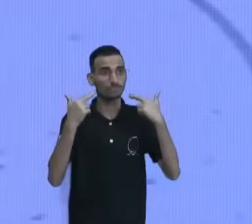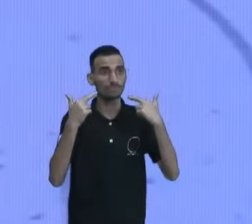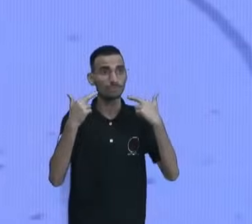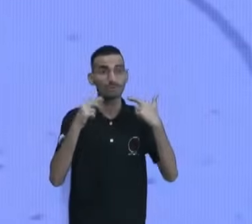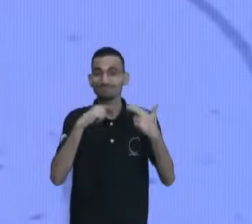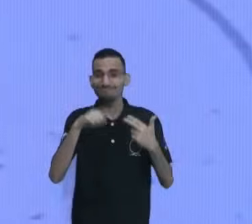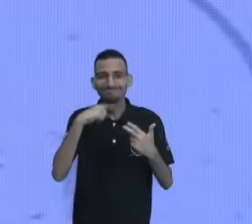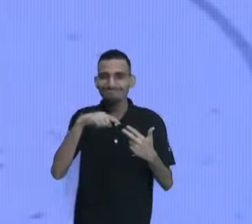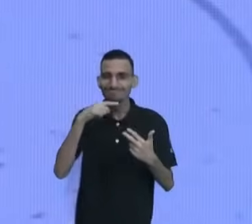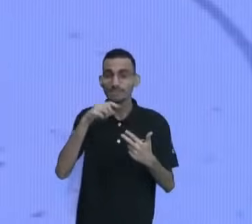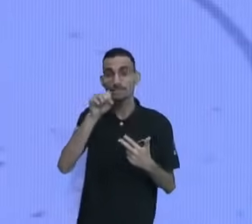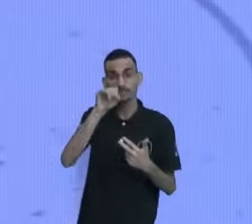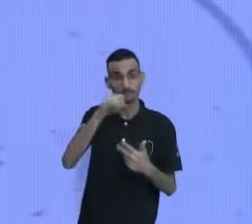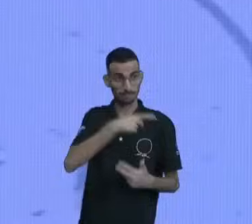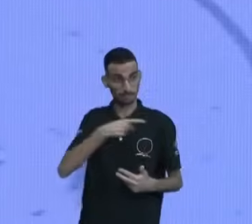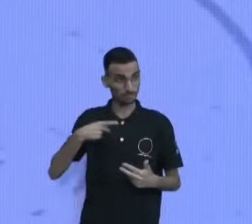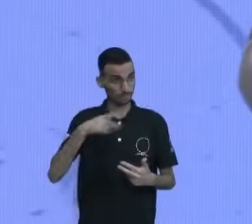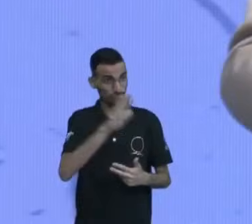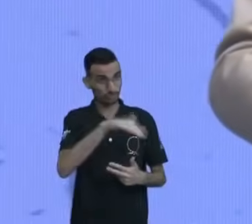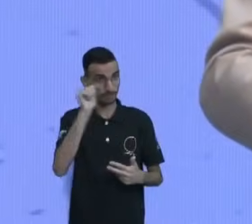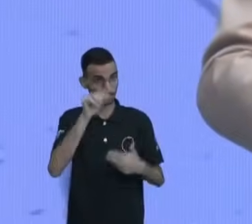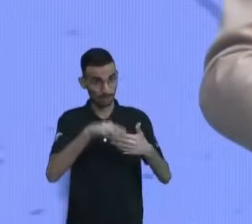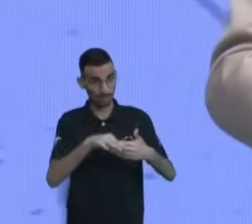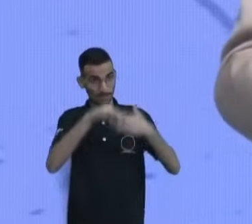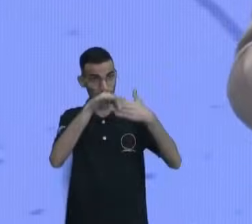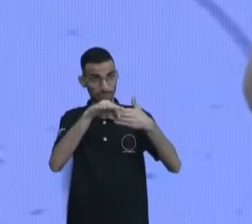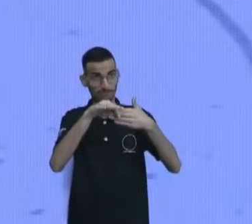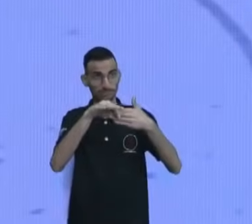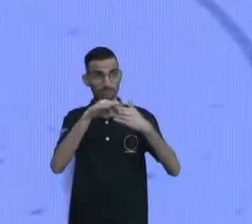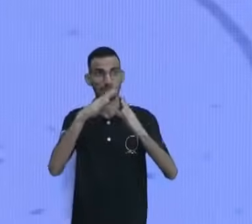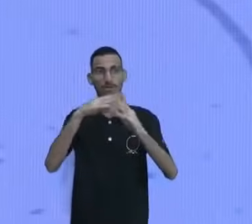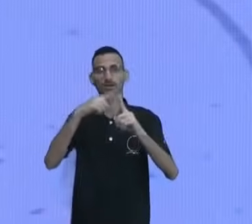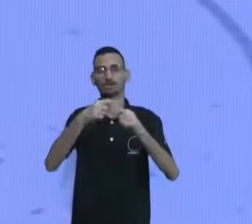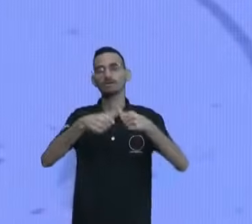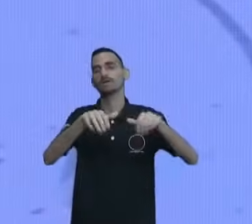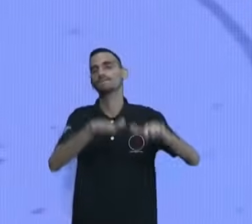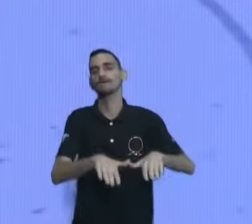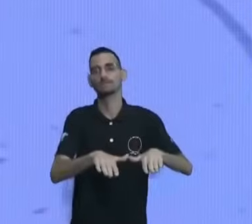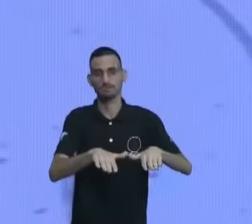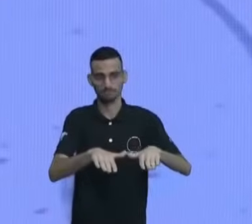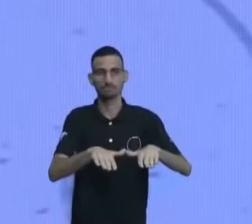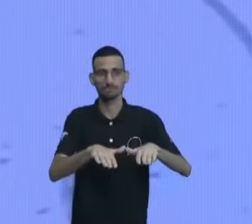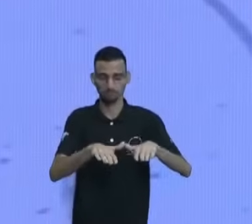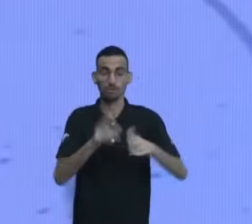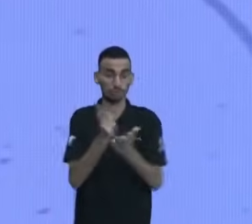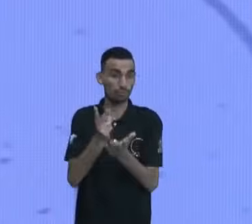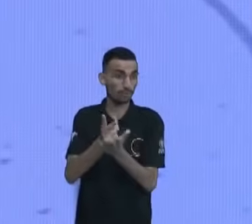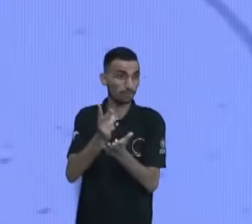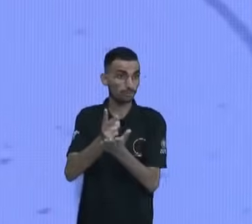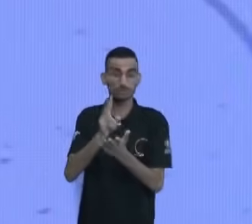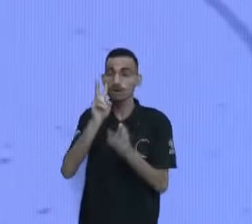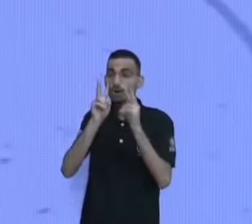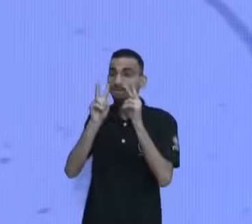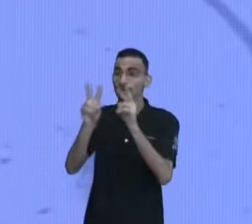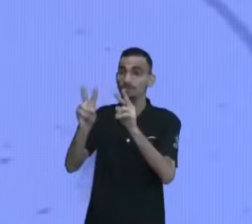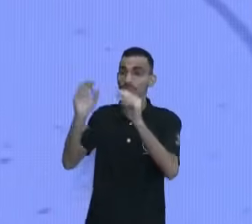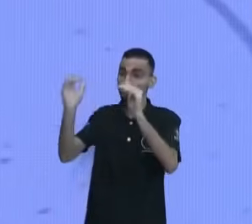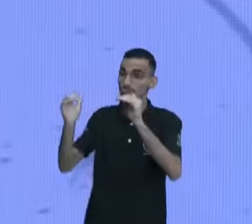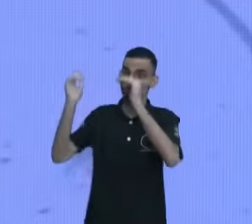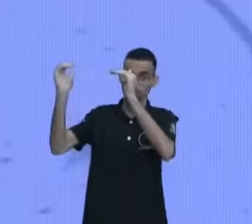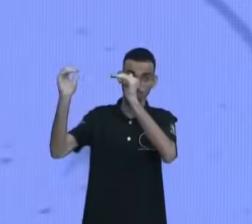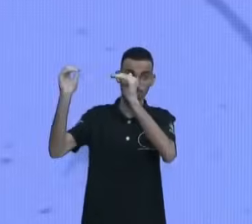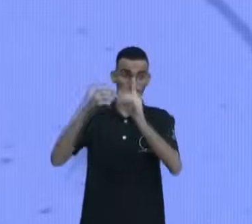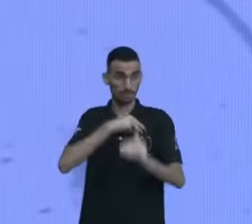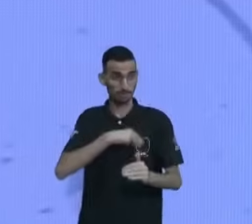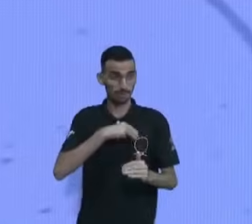uma voz fique naquilo que Deus te chamou porque Deus não tá olhando grandeza do ministério de ninguém Deus tá olhando a obediência e a